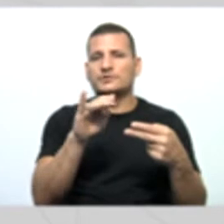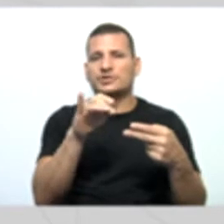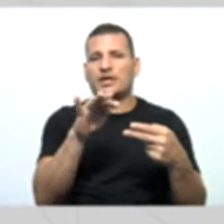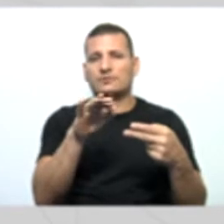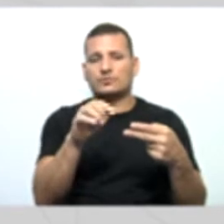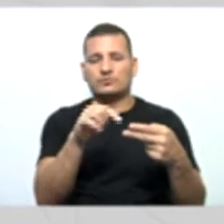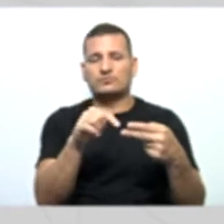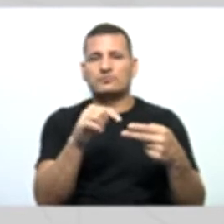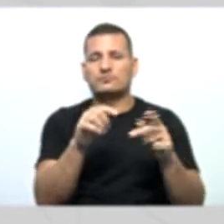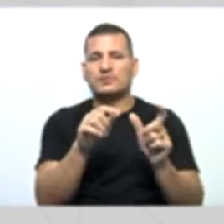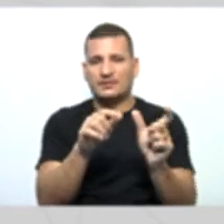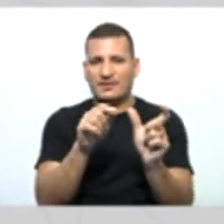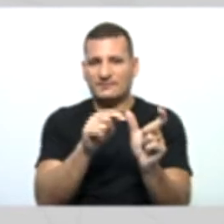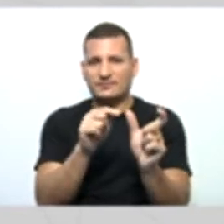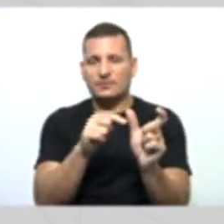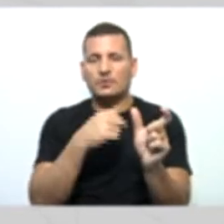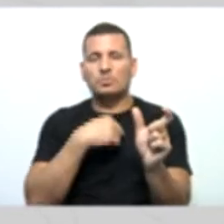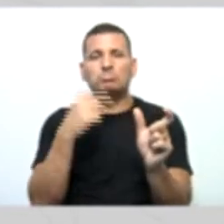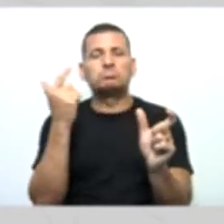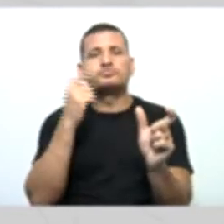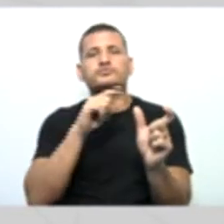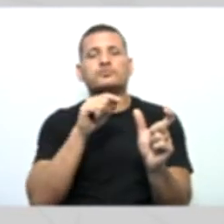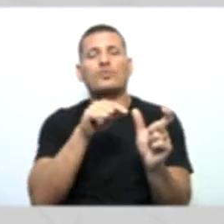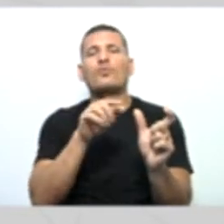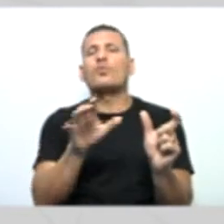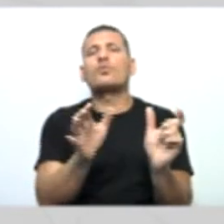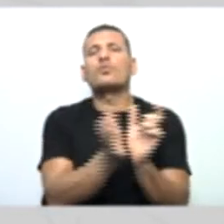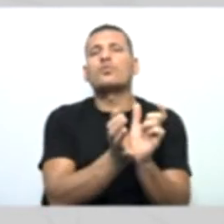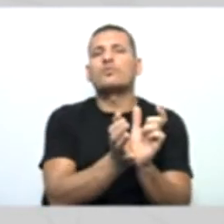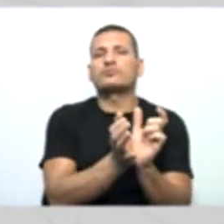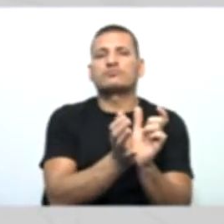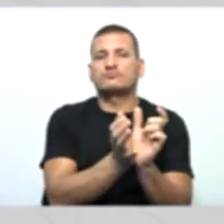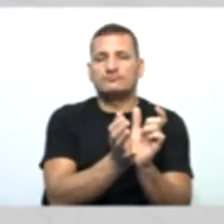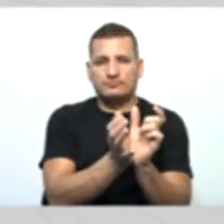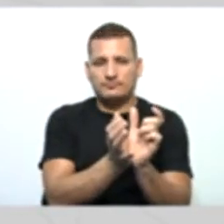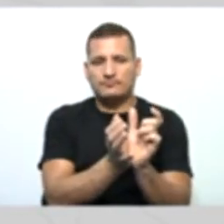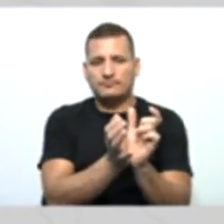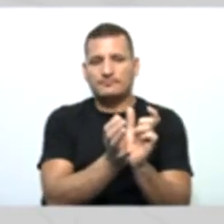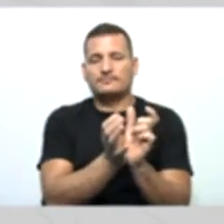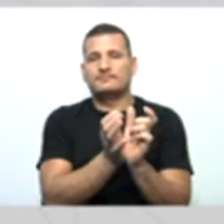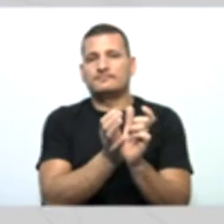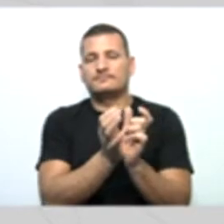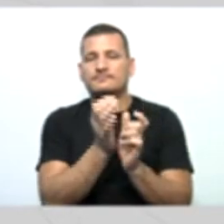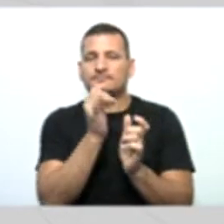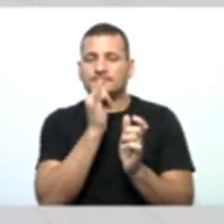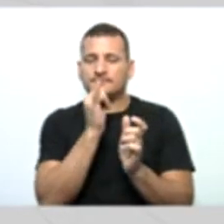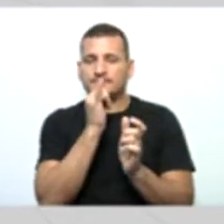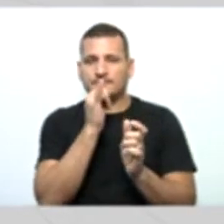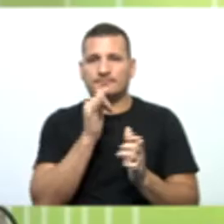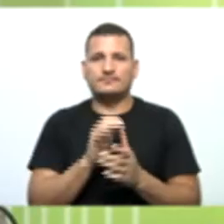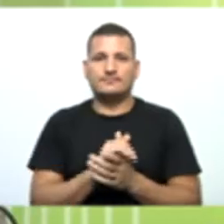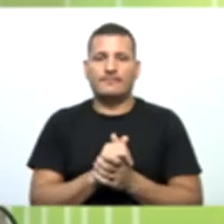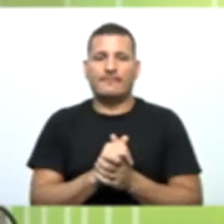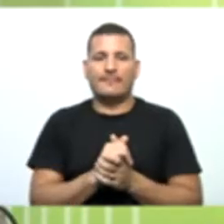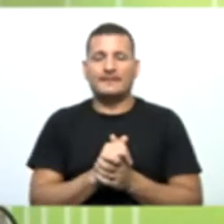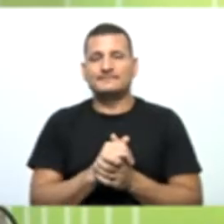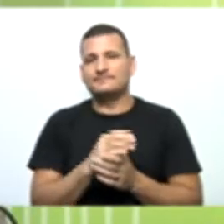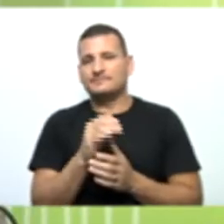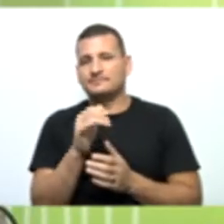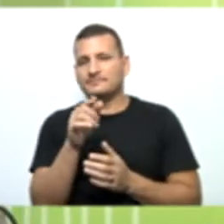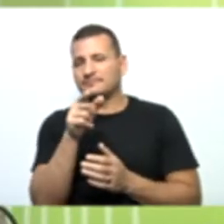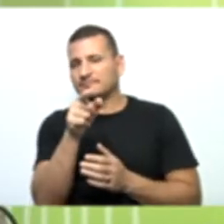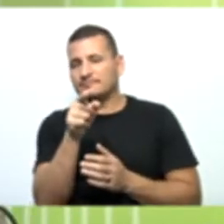a classe, certo? Quando, por exemplo, eu vejo aqui, eu falo assim, ó, veja aqui, ó, eu falo,